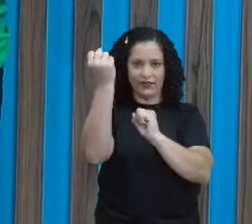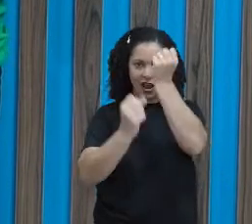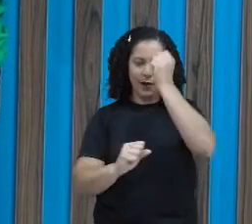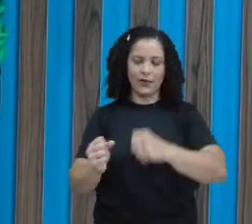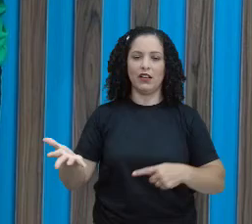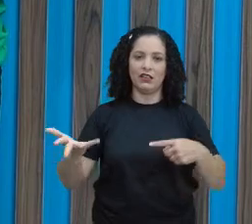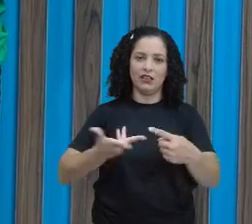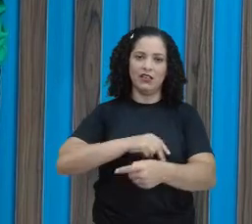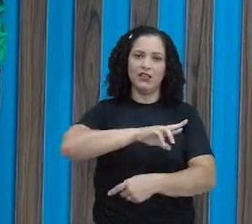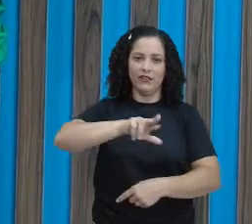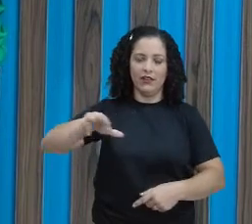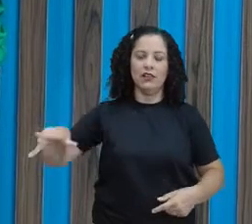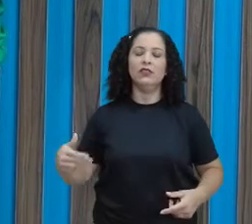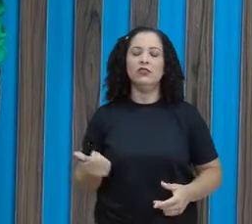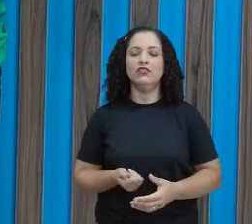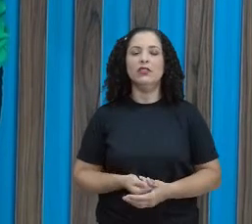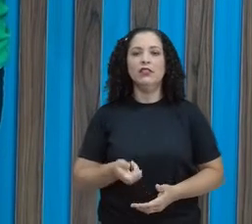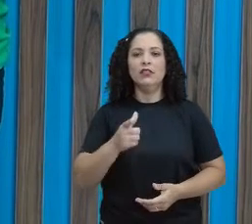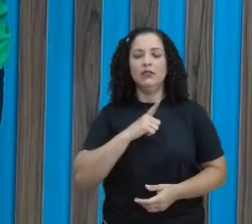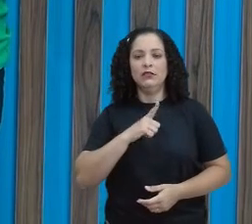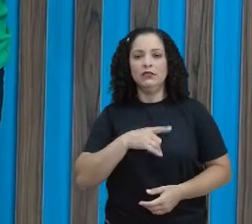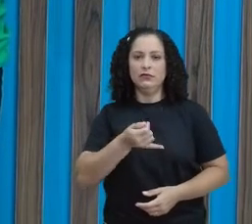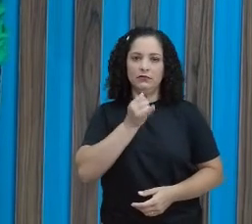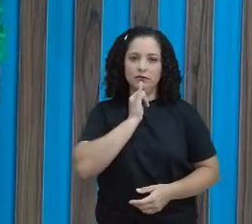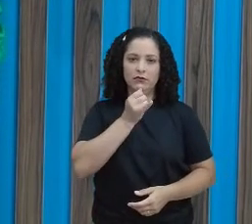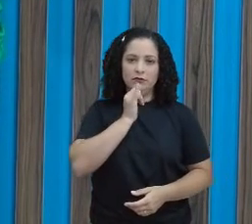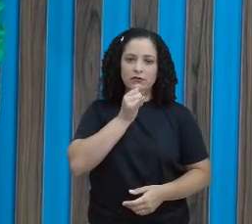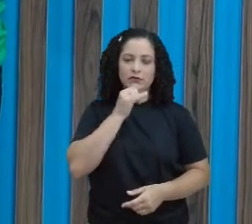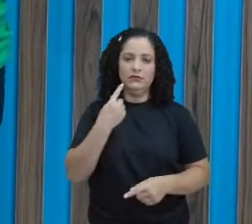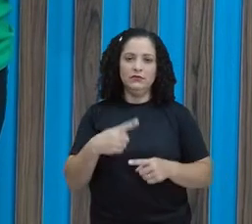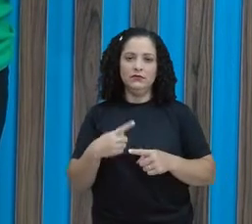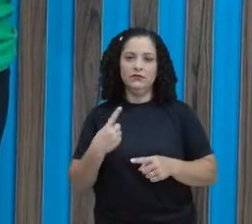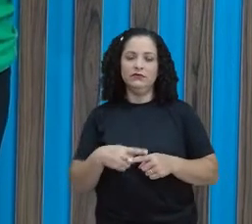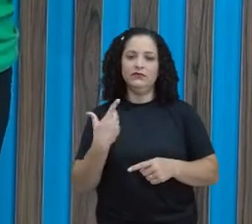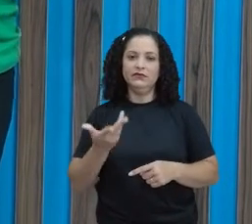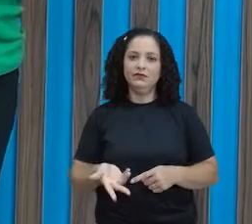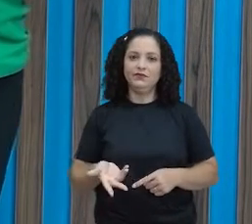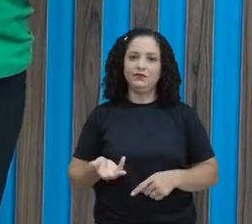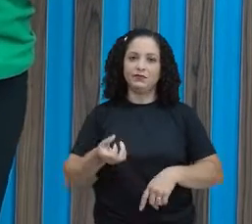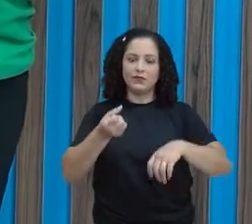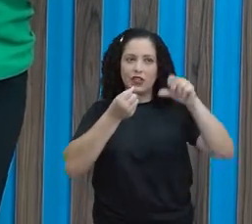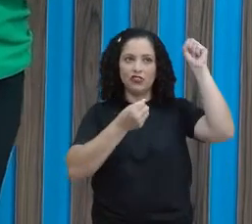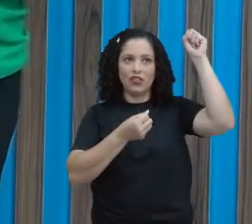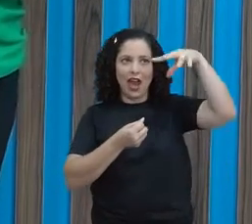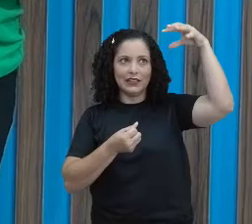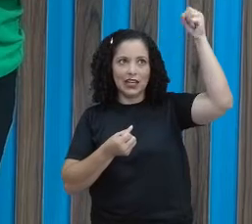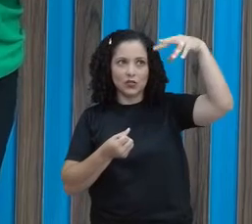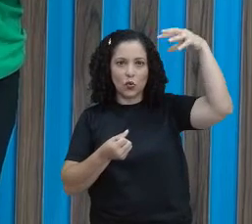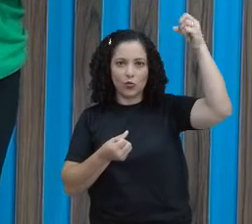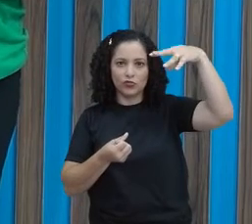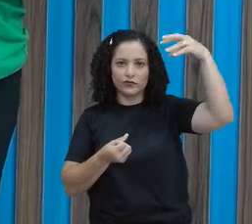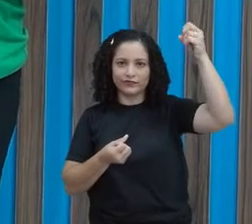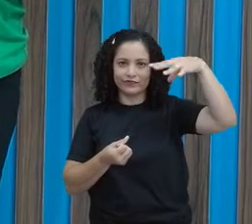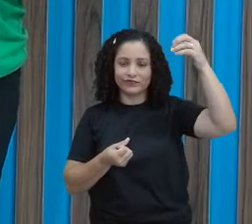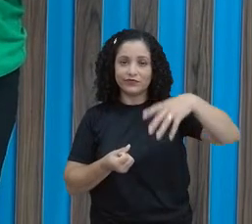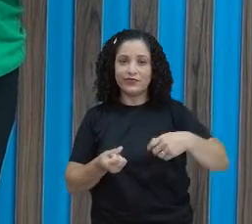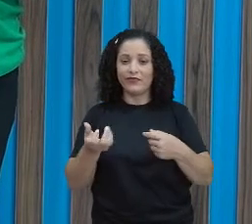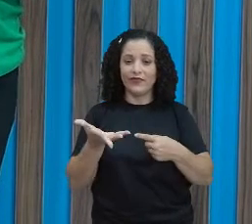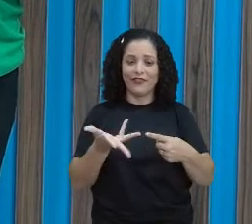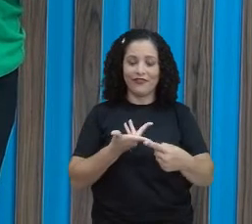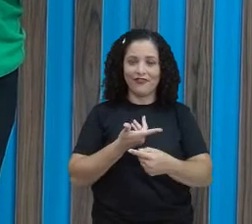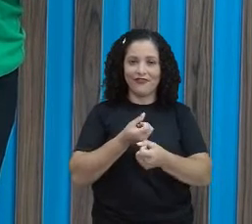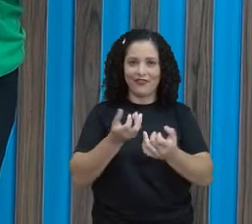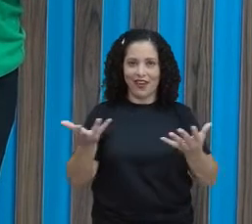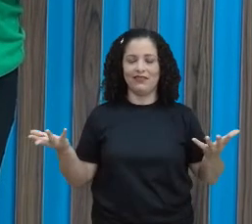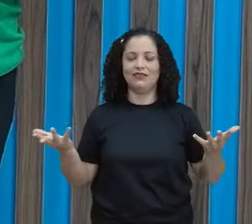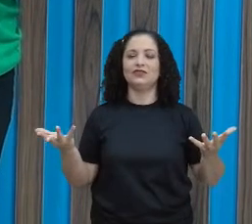alguns exemplos aqui, né, pessoal? Porque as aplicações da radiação são tantas que a gente não consegue abordar todas,